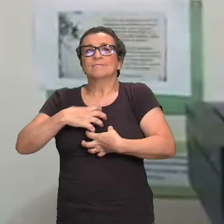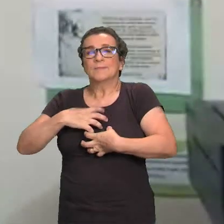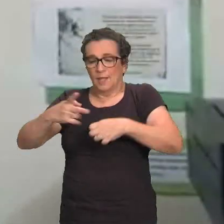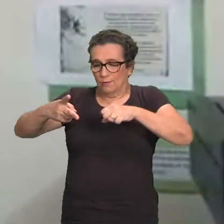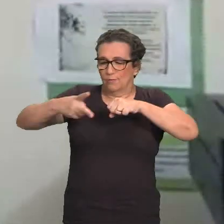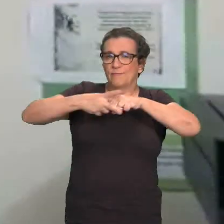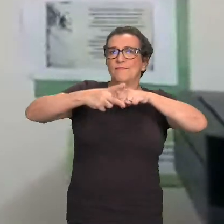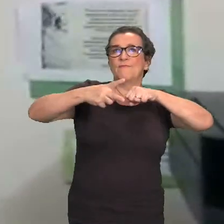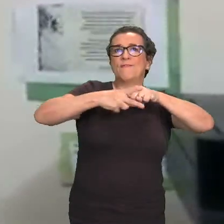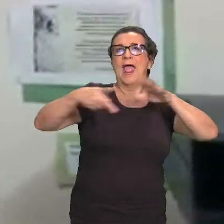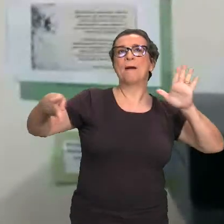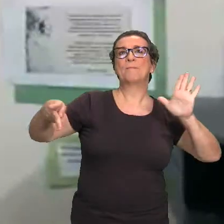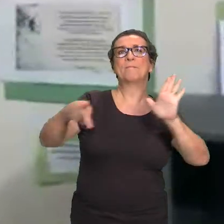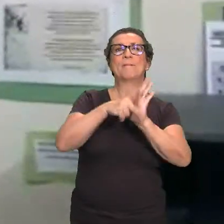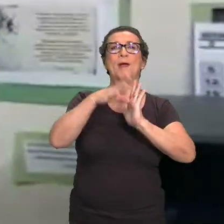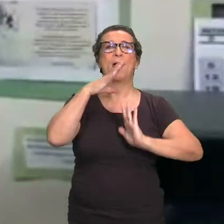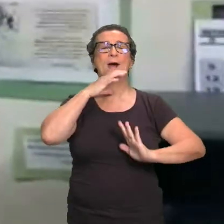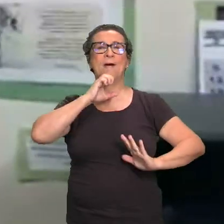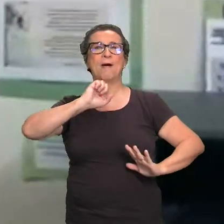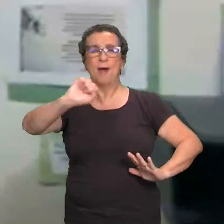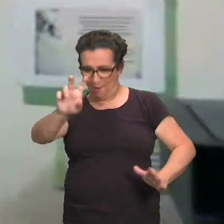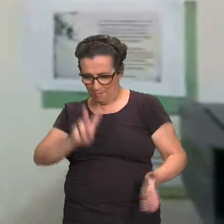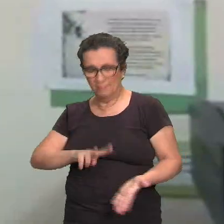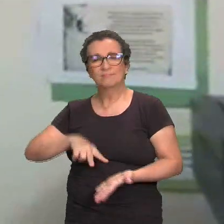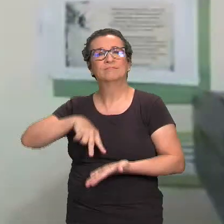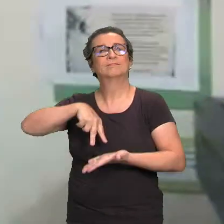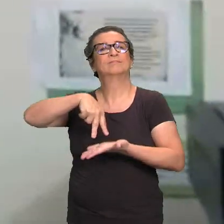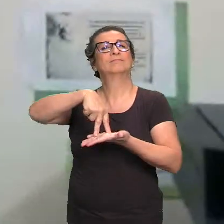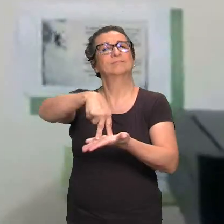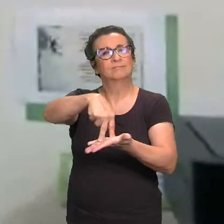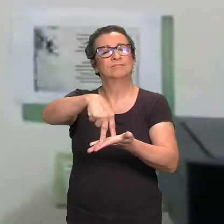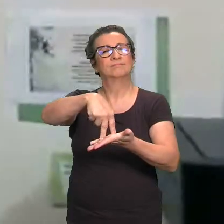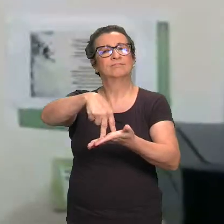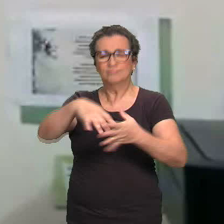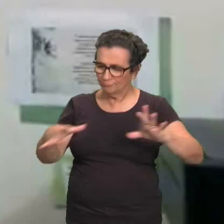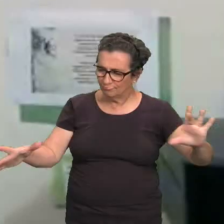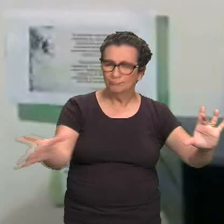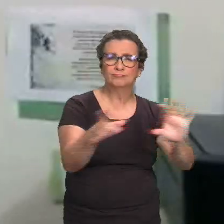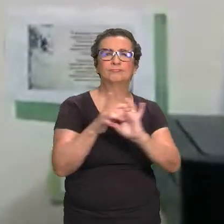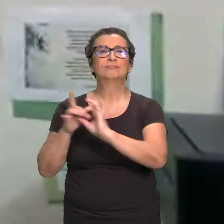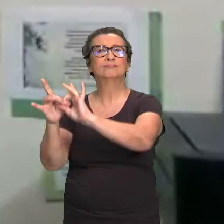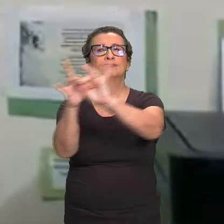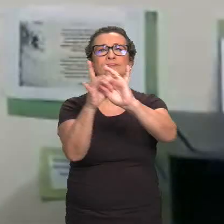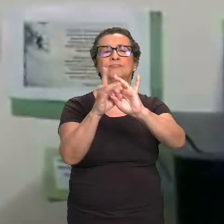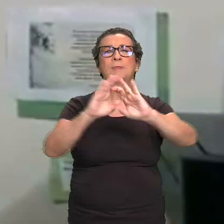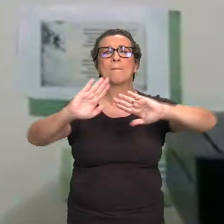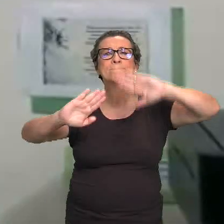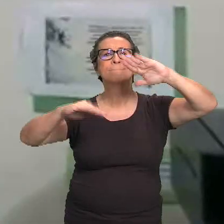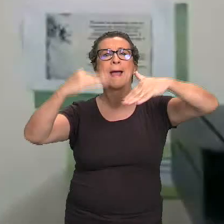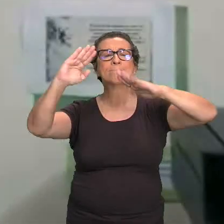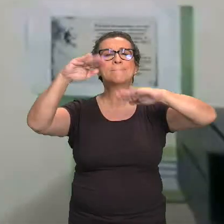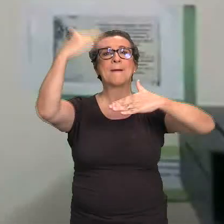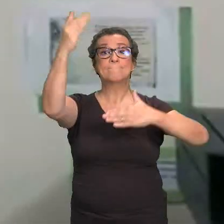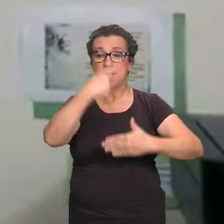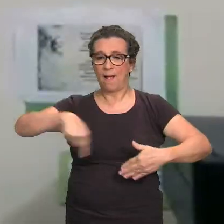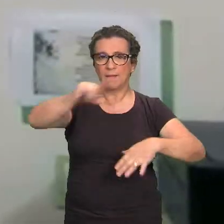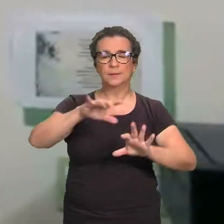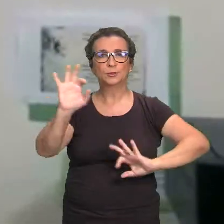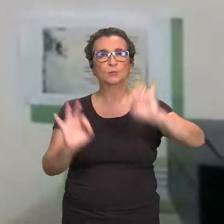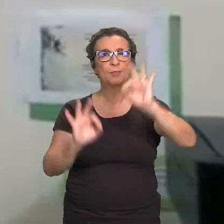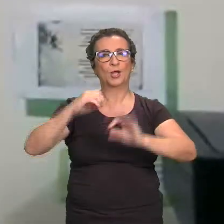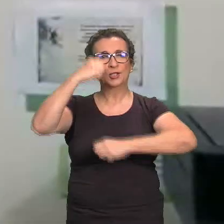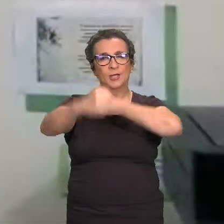verbo esperançar. Nos levantamos, nos unimos e estamos construindo. Nosso projeto anual,